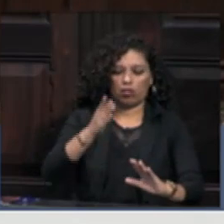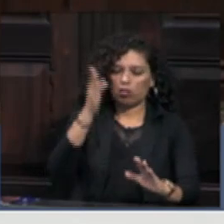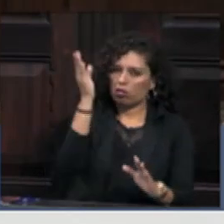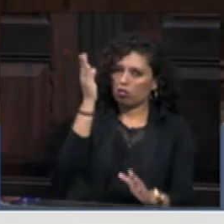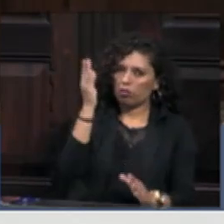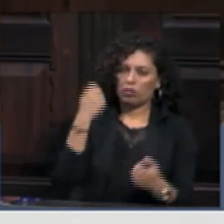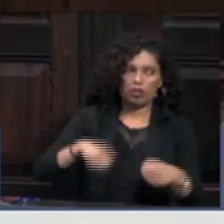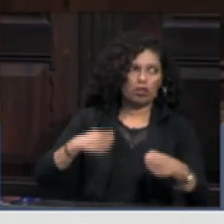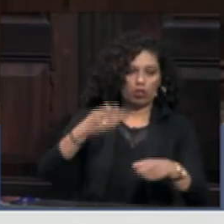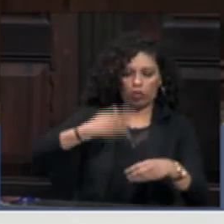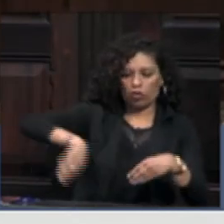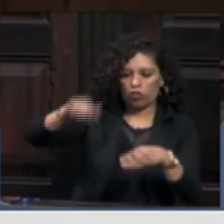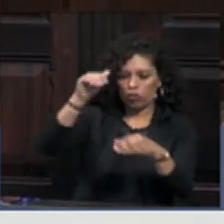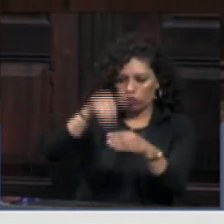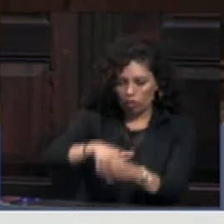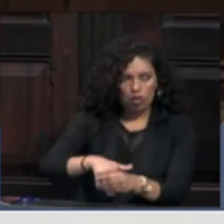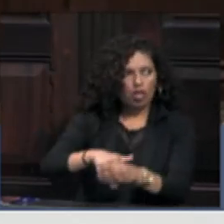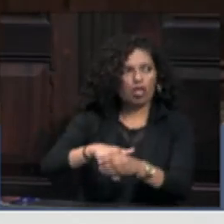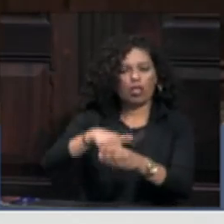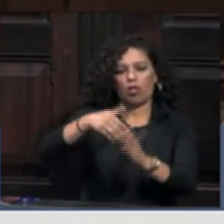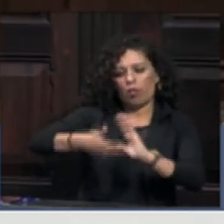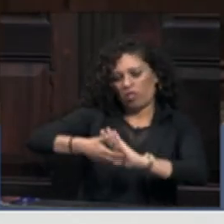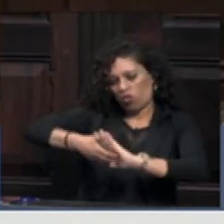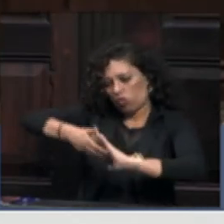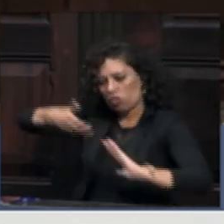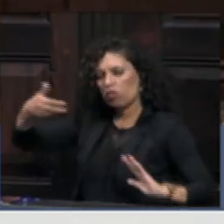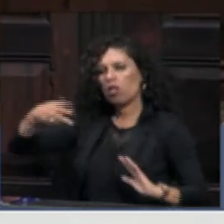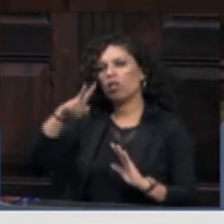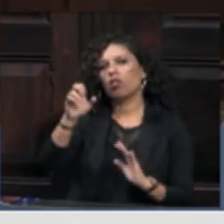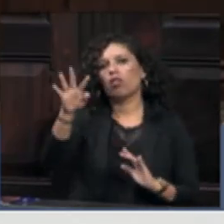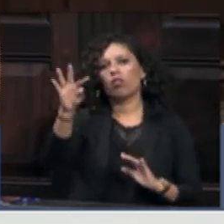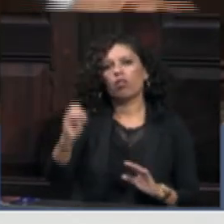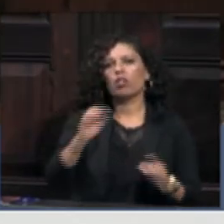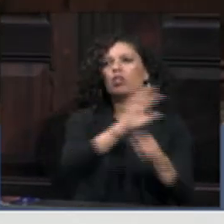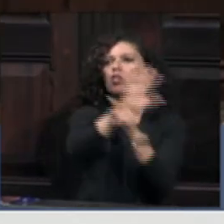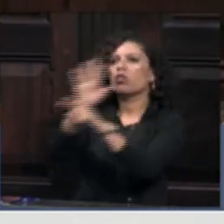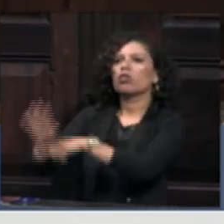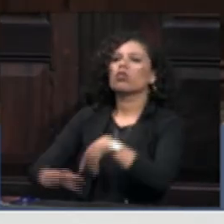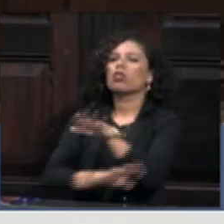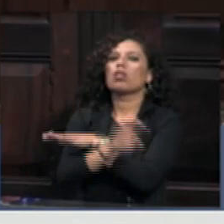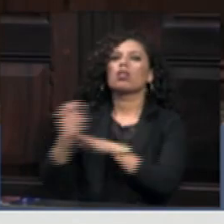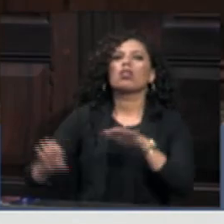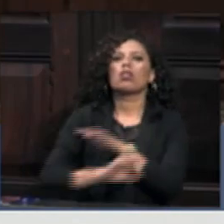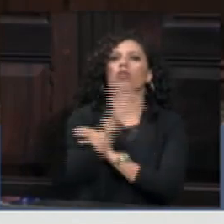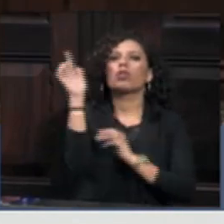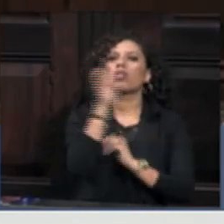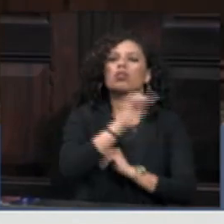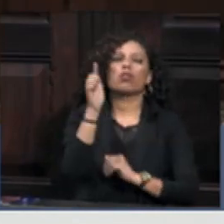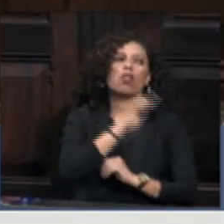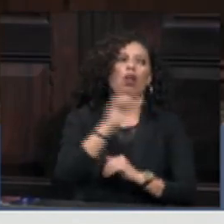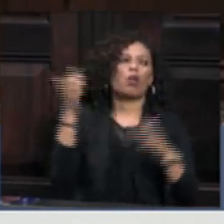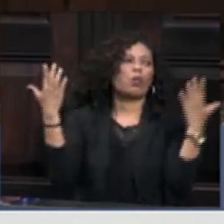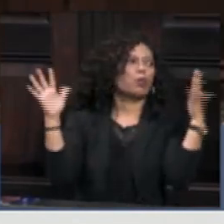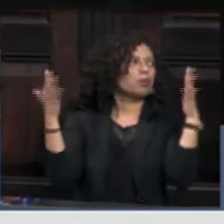votar sim para derrubar o veto e proteger a SEDAI em homenagem a todos.